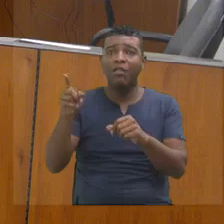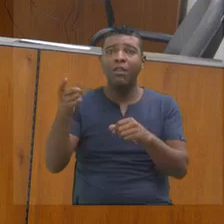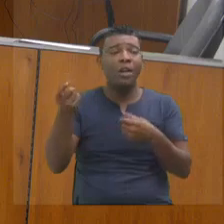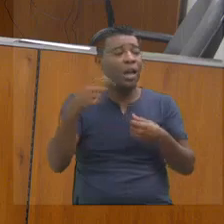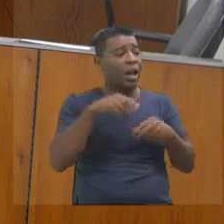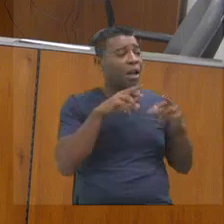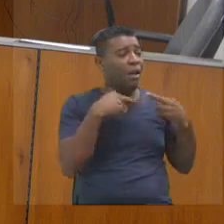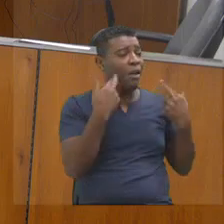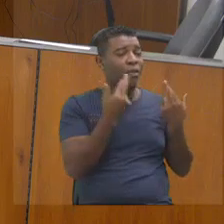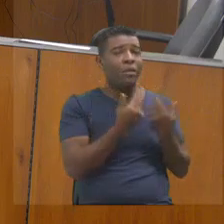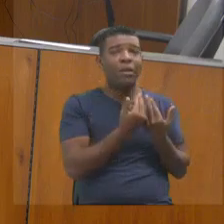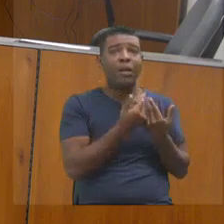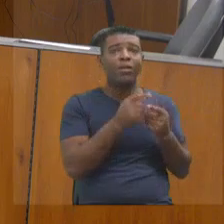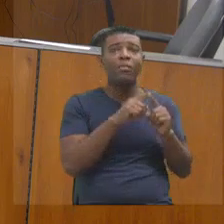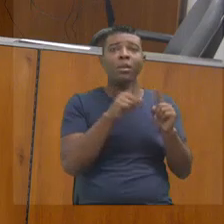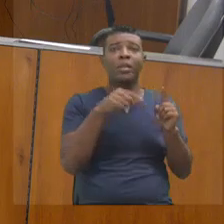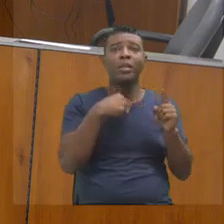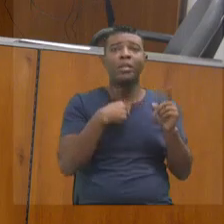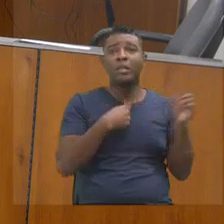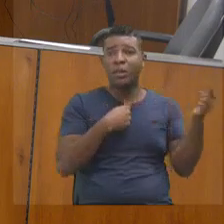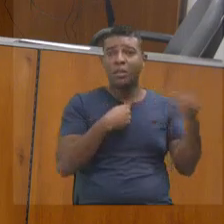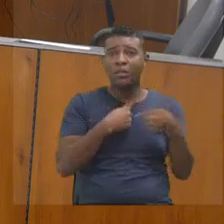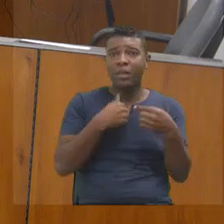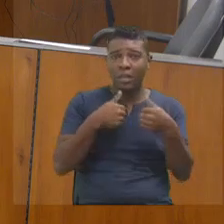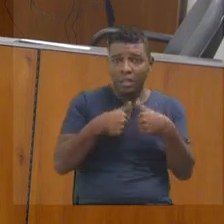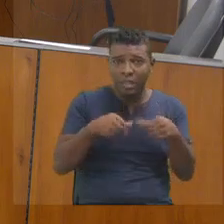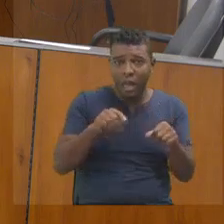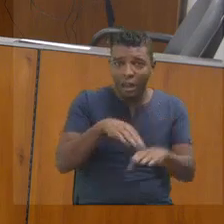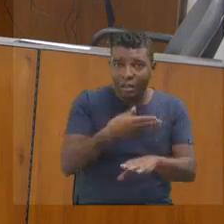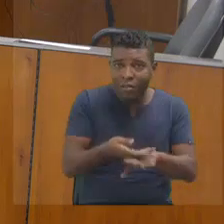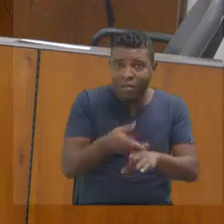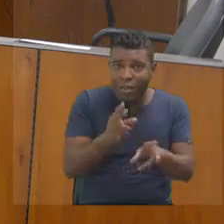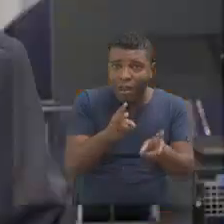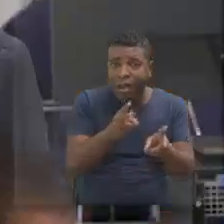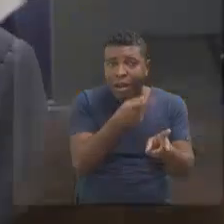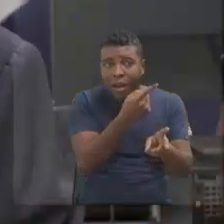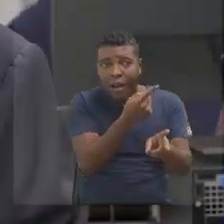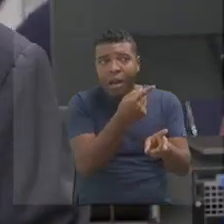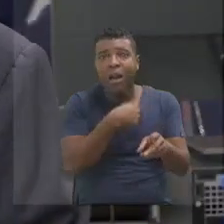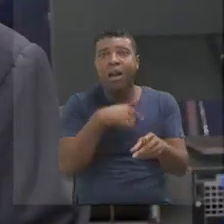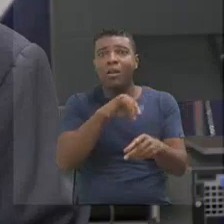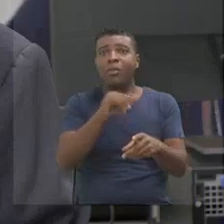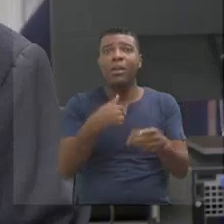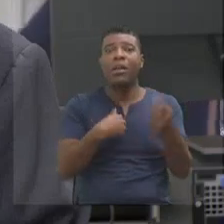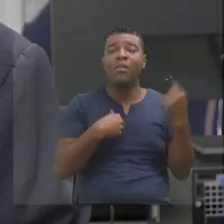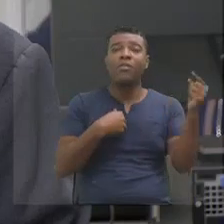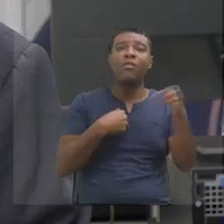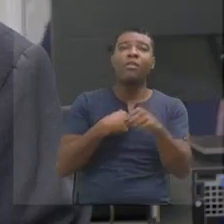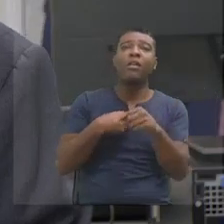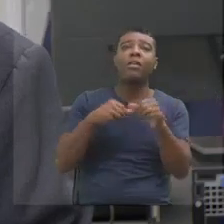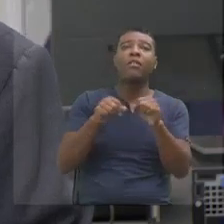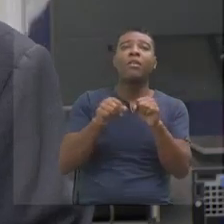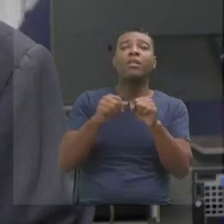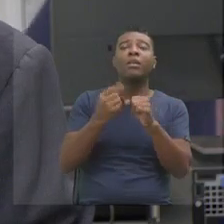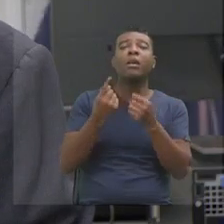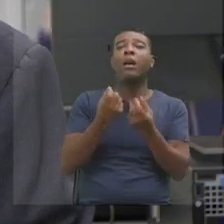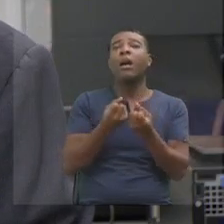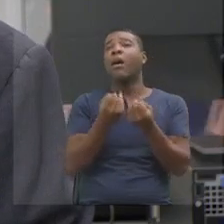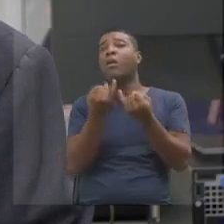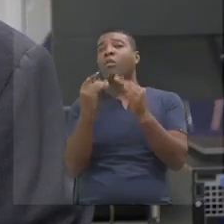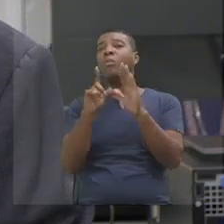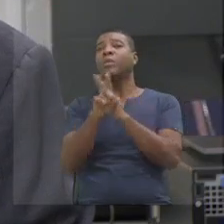com presidente Mas passando aqui vi que estava indo ao secretária aqui fiz questão de fazer algumas indagações